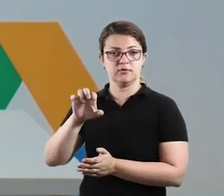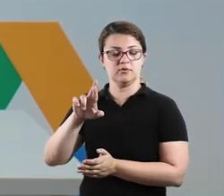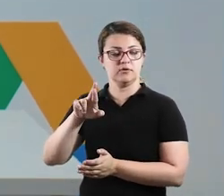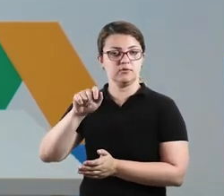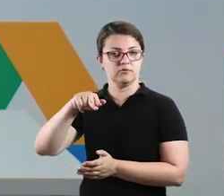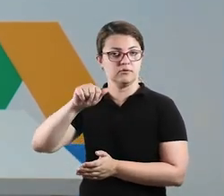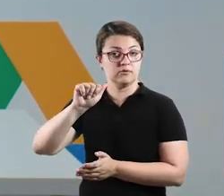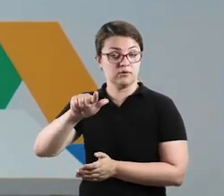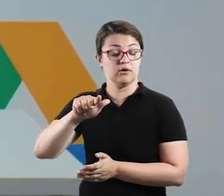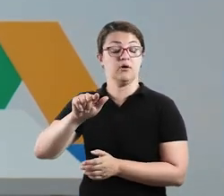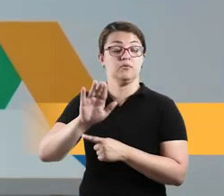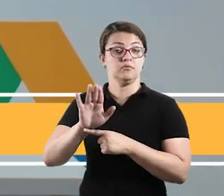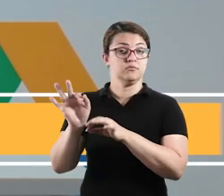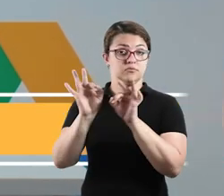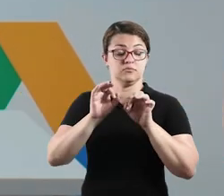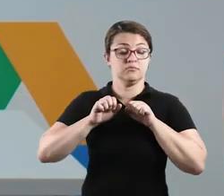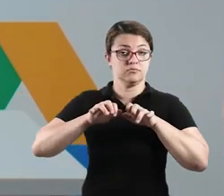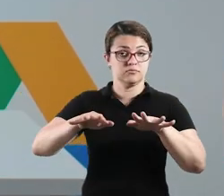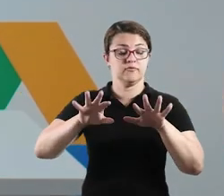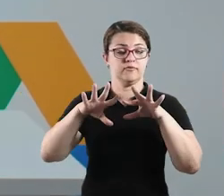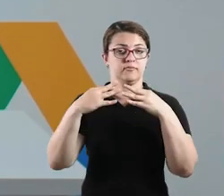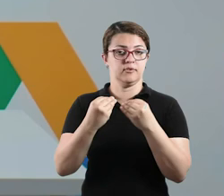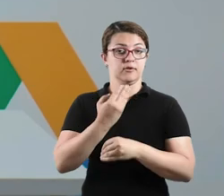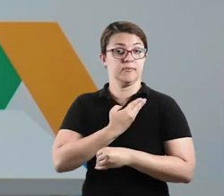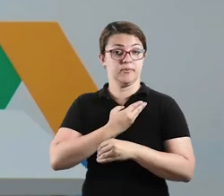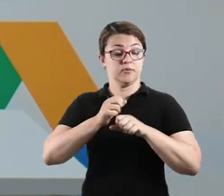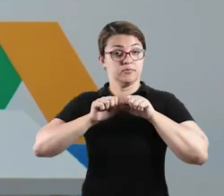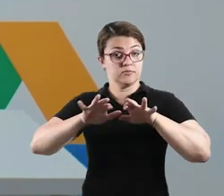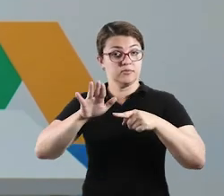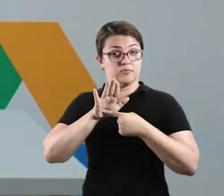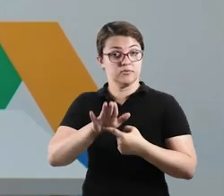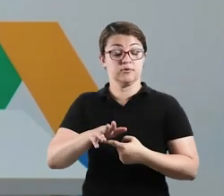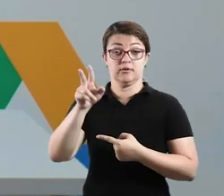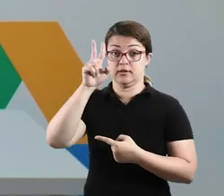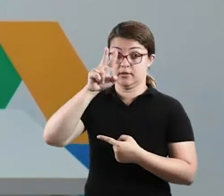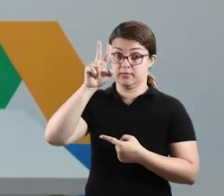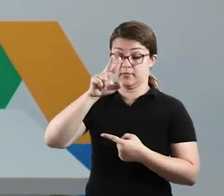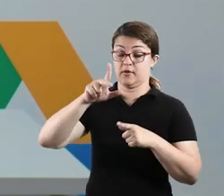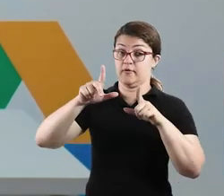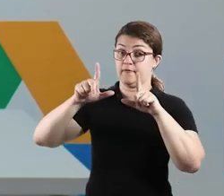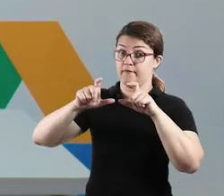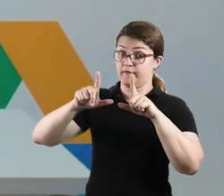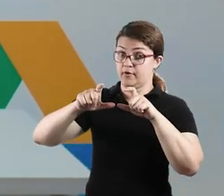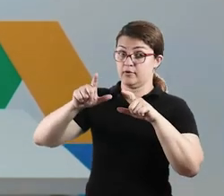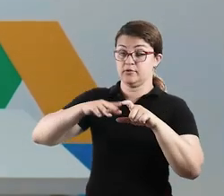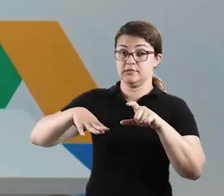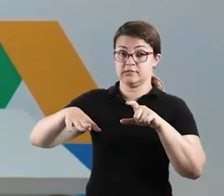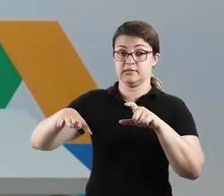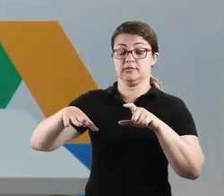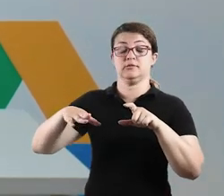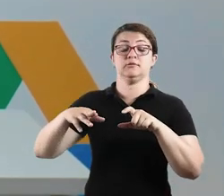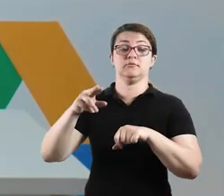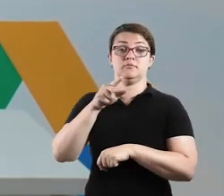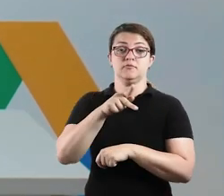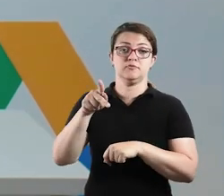Compartilhe o link lição de casa com parentes e amigos e não esqueçam de mandar as fotos das crianças realizando as